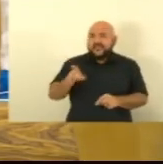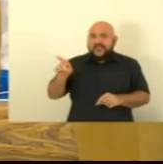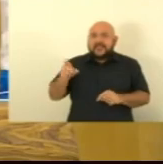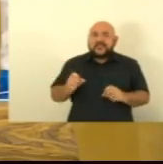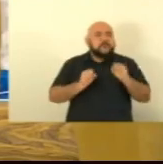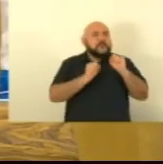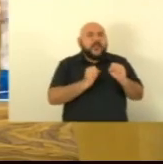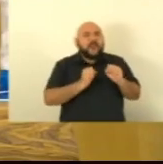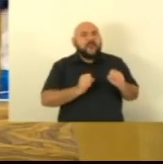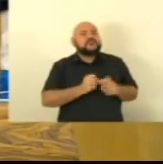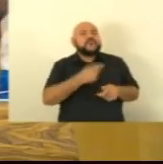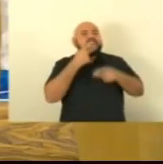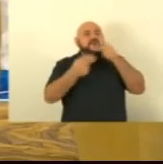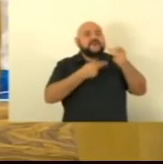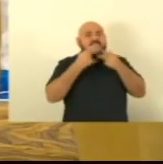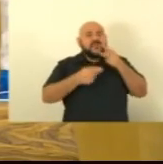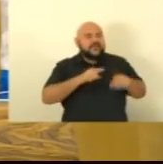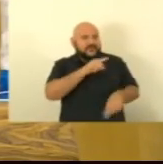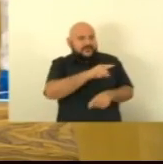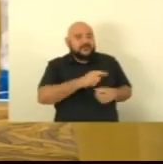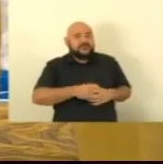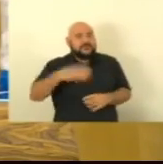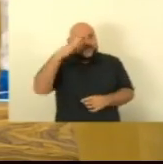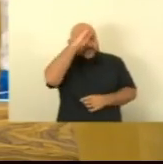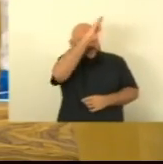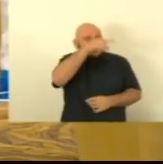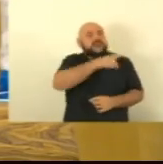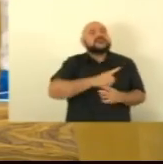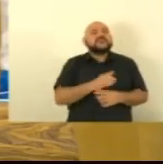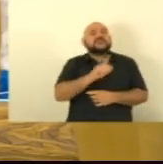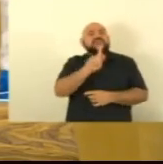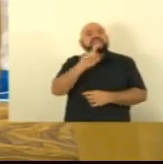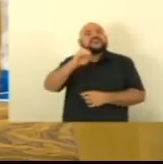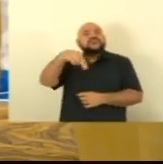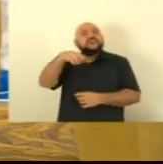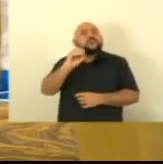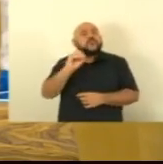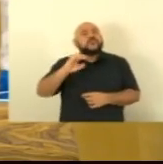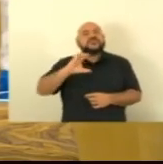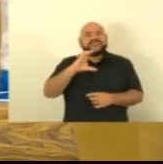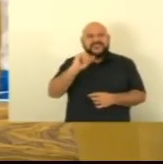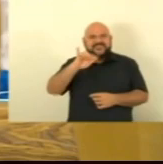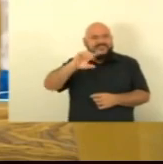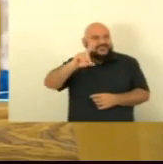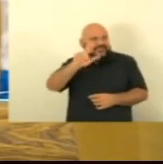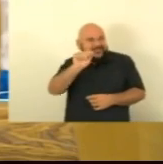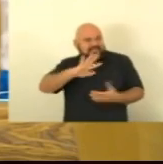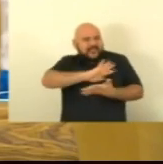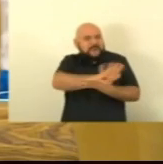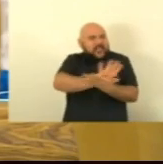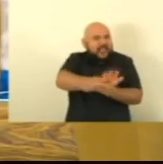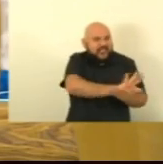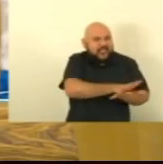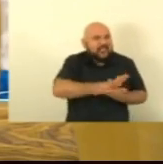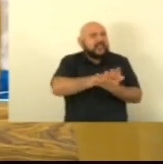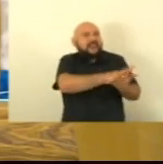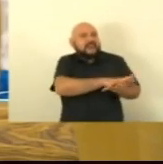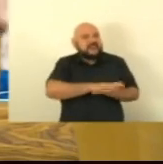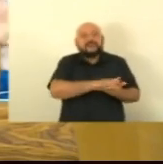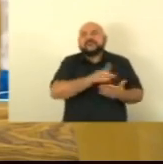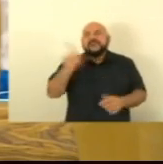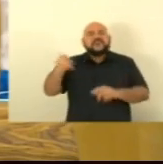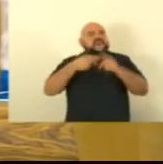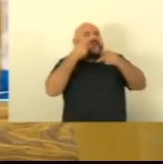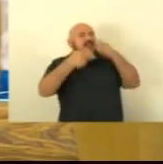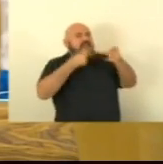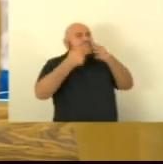que o presidente era genocida sem ele responder sequer uma única ação por tal crime. O presidente não podia fazer as